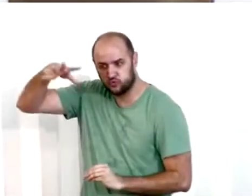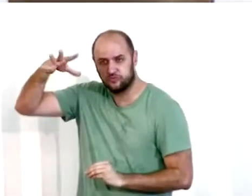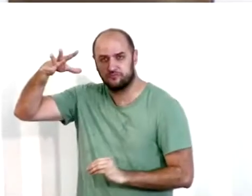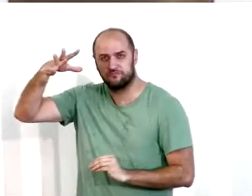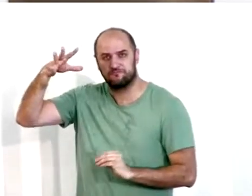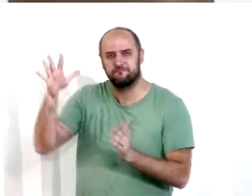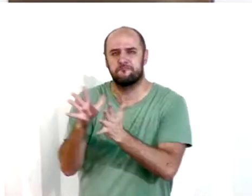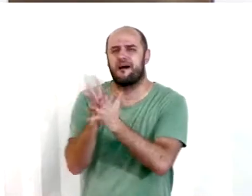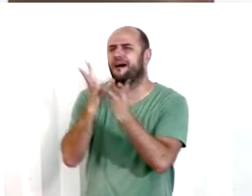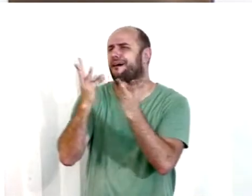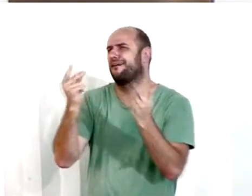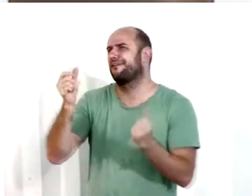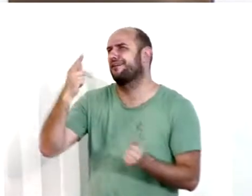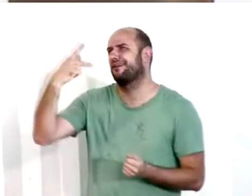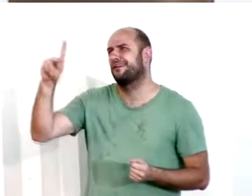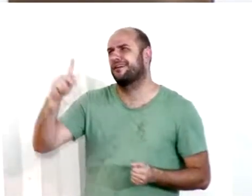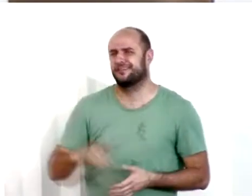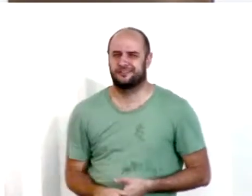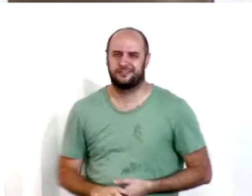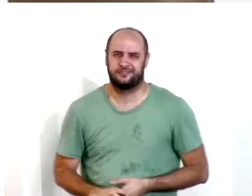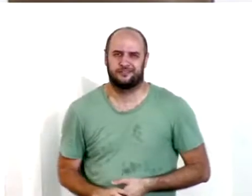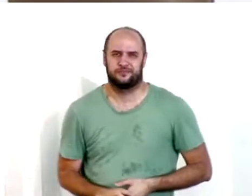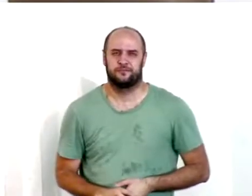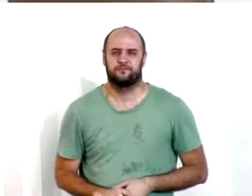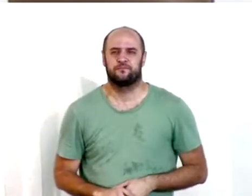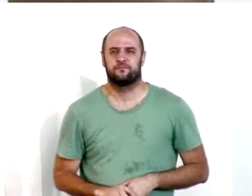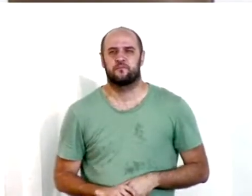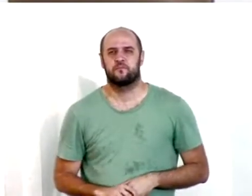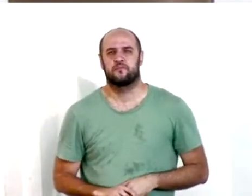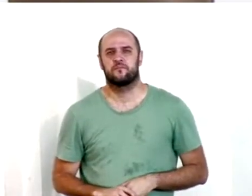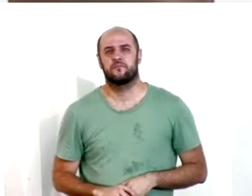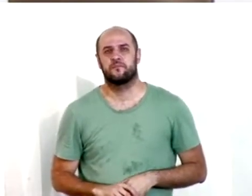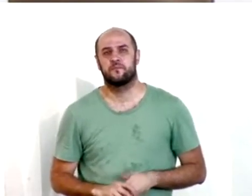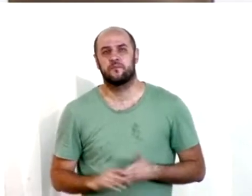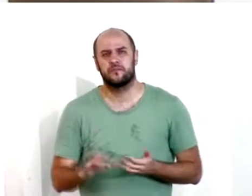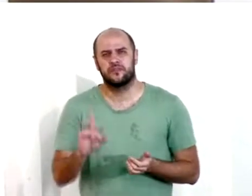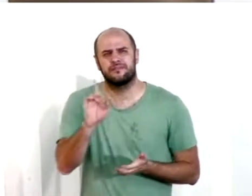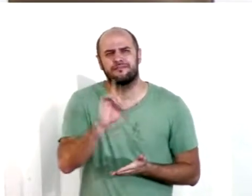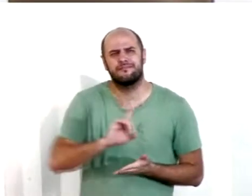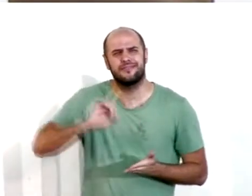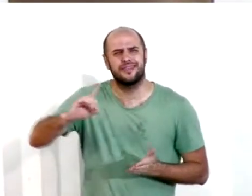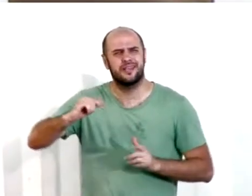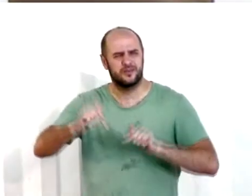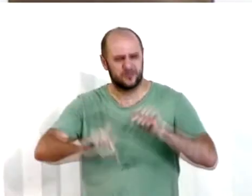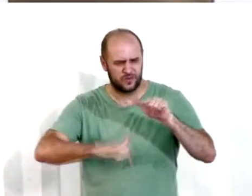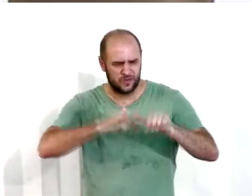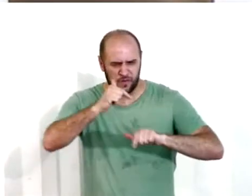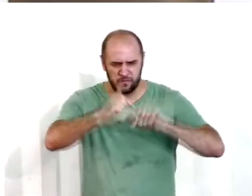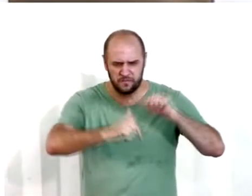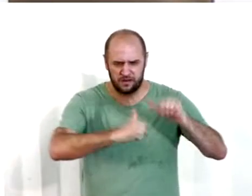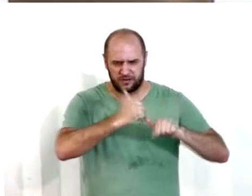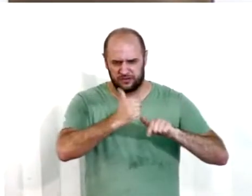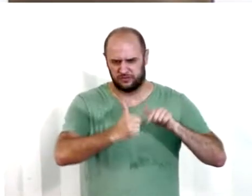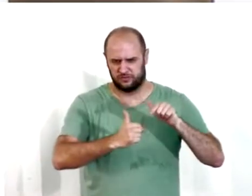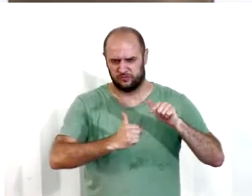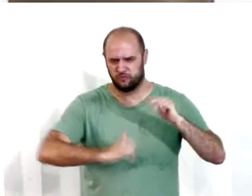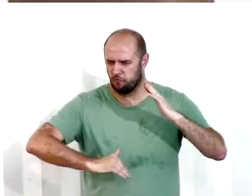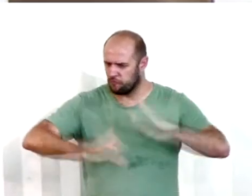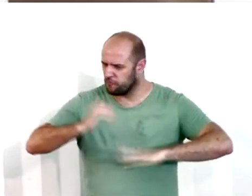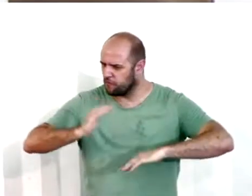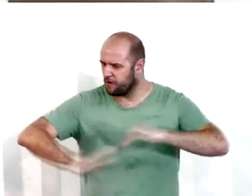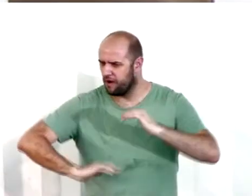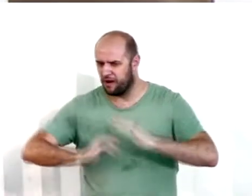Então, esse ato de Deus realizar a obra e